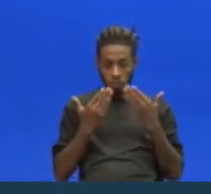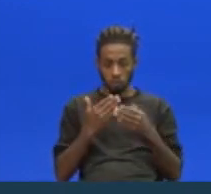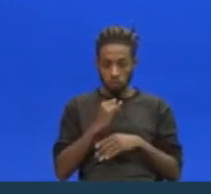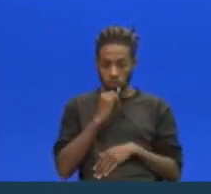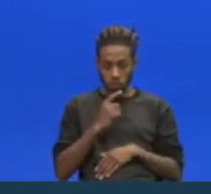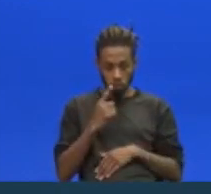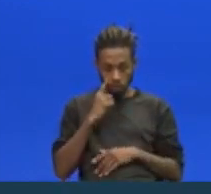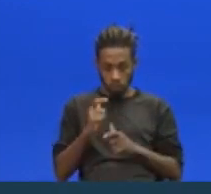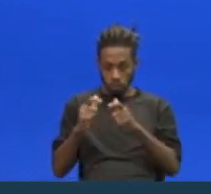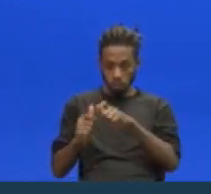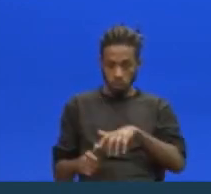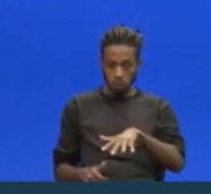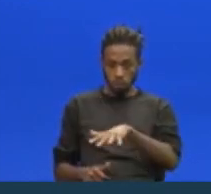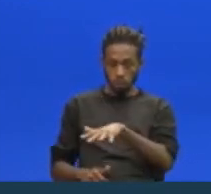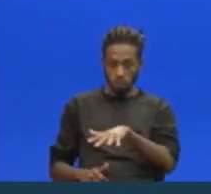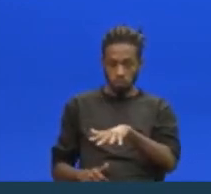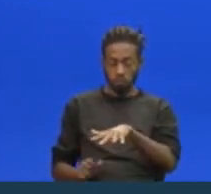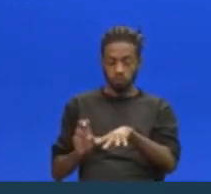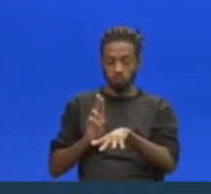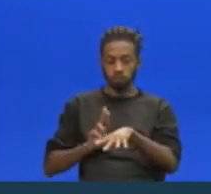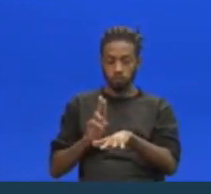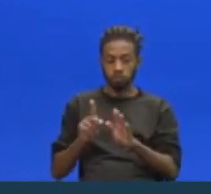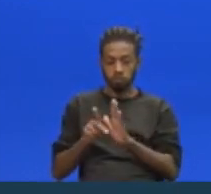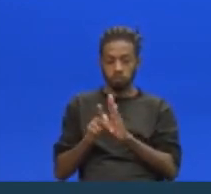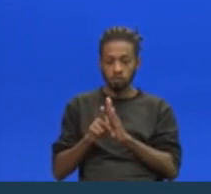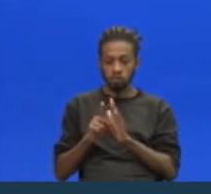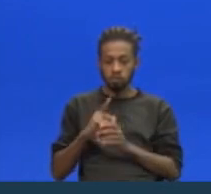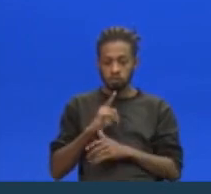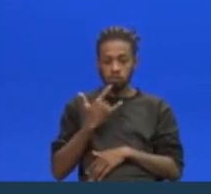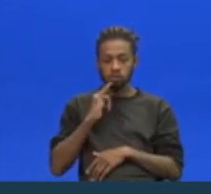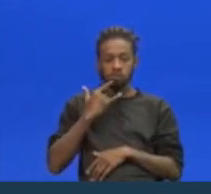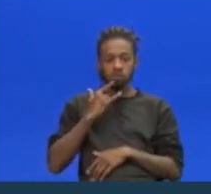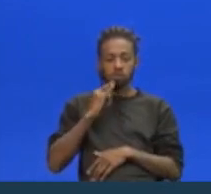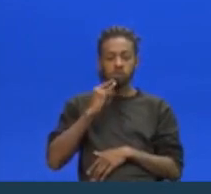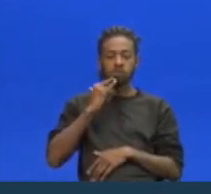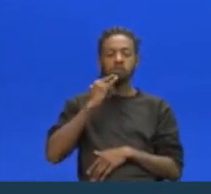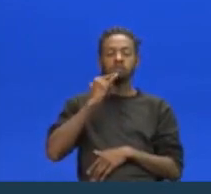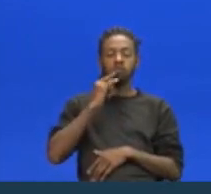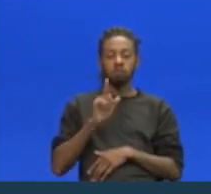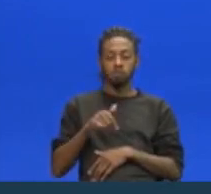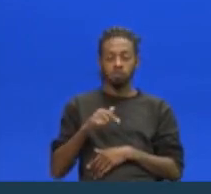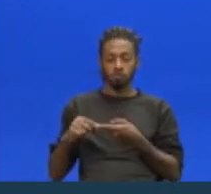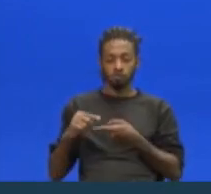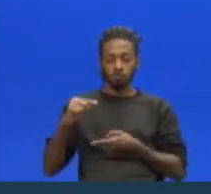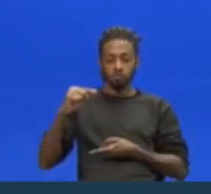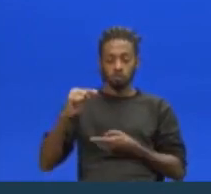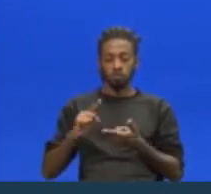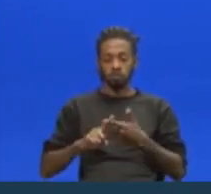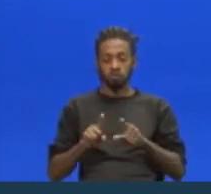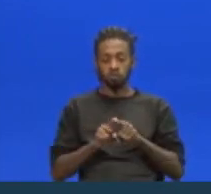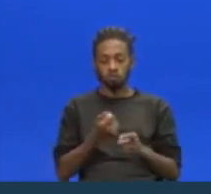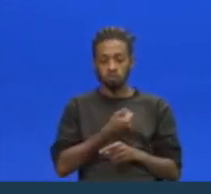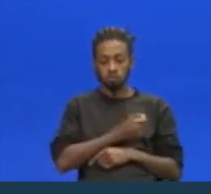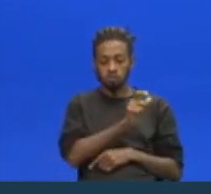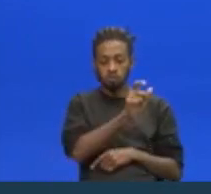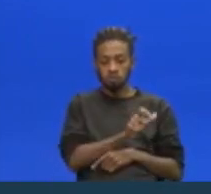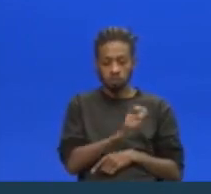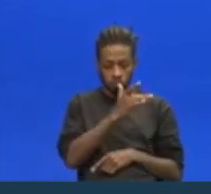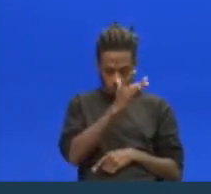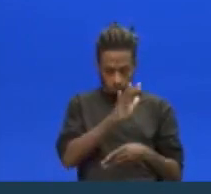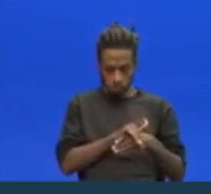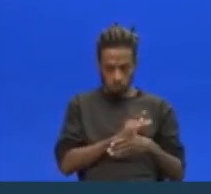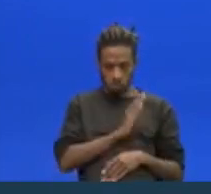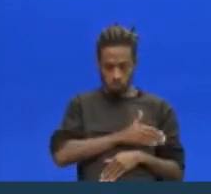em locais onde o consumo de álcool ele é considerado grande, o número de indivíduos com doença